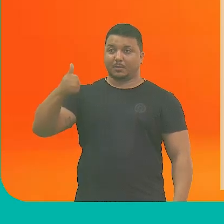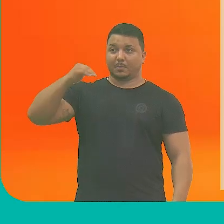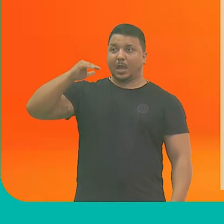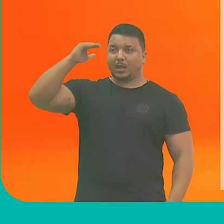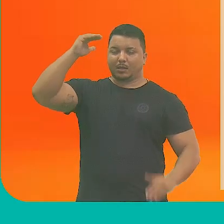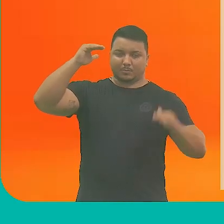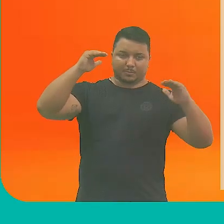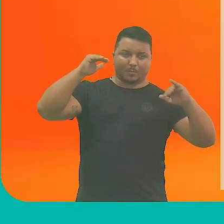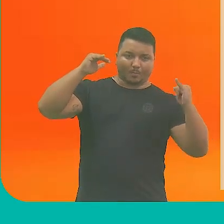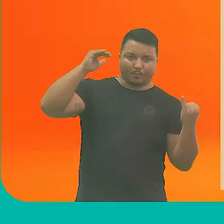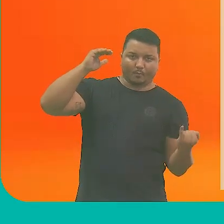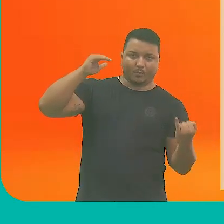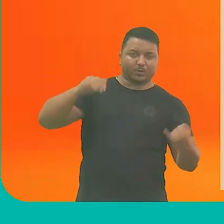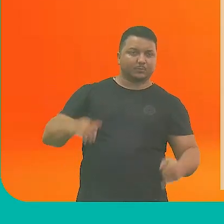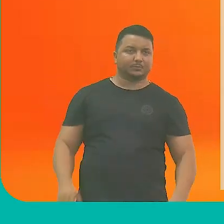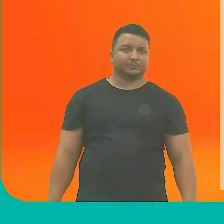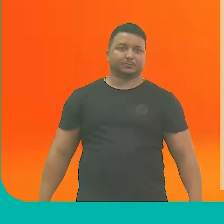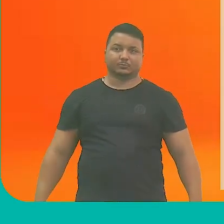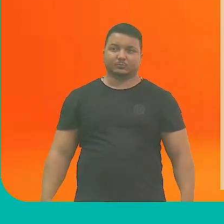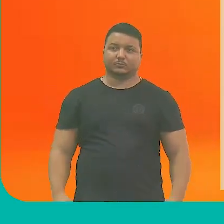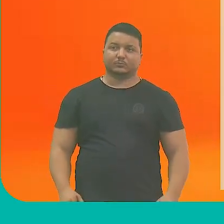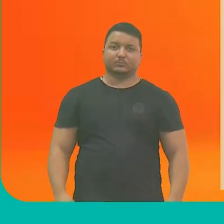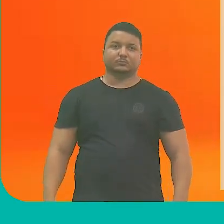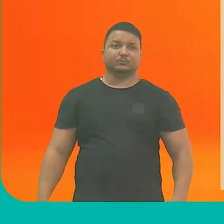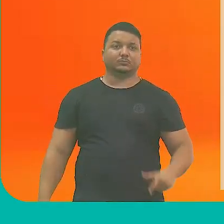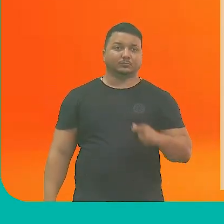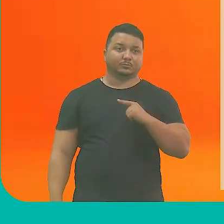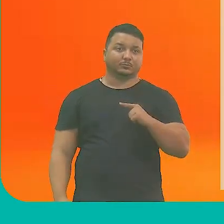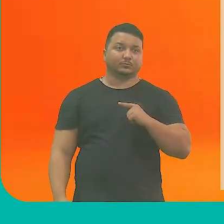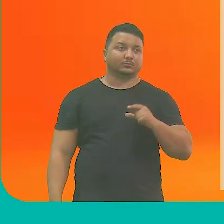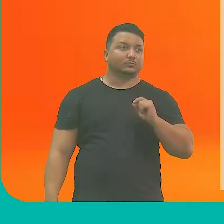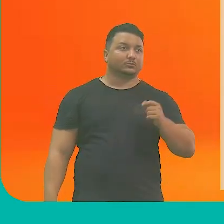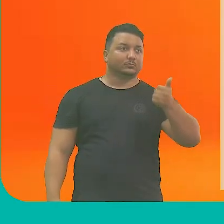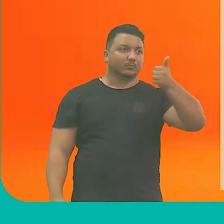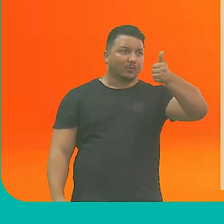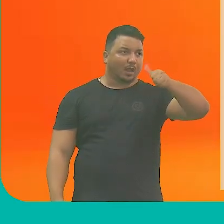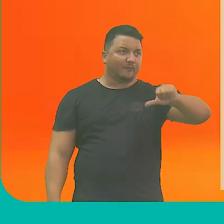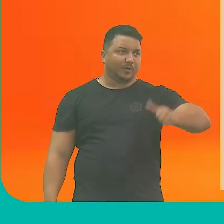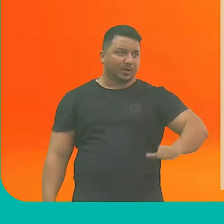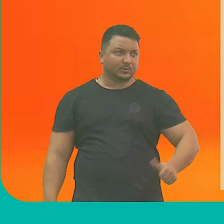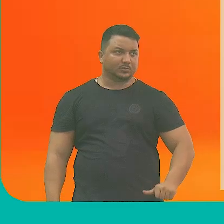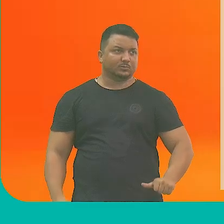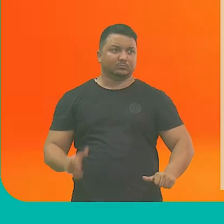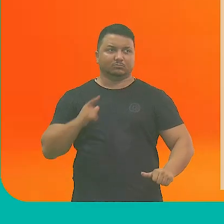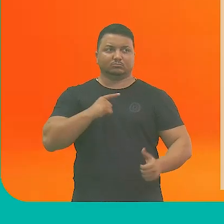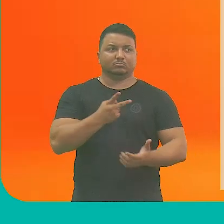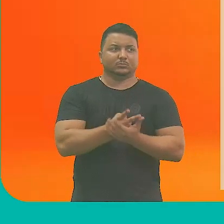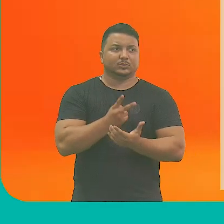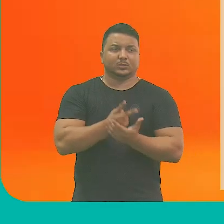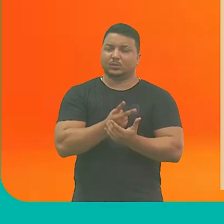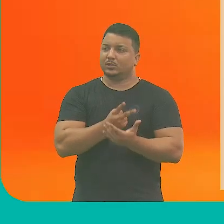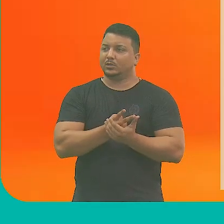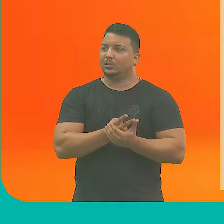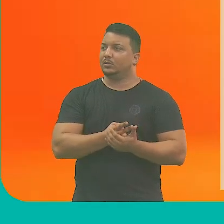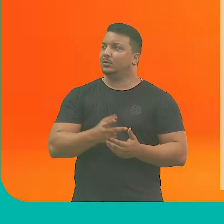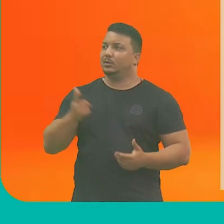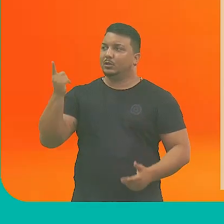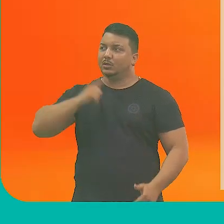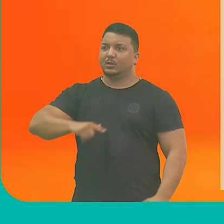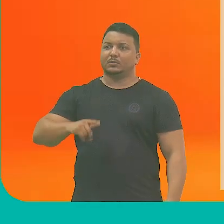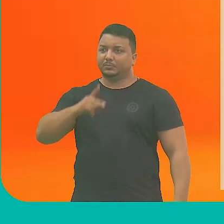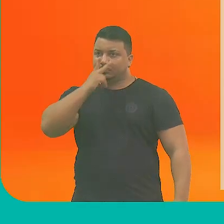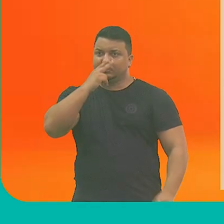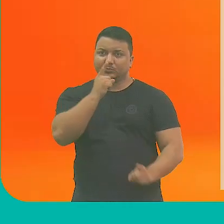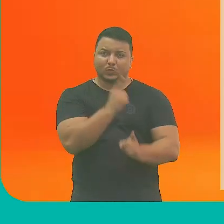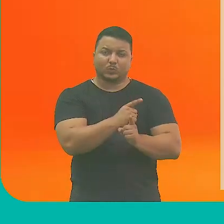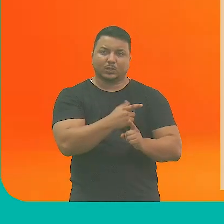maguinho, né? Então, nós temos uma avaliação. Toda vida que eu quiser